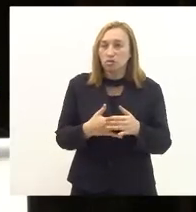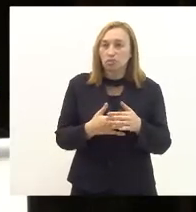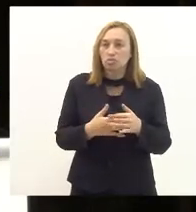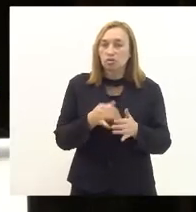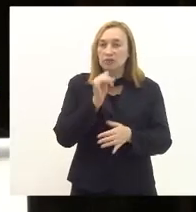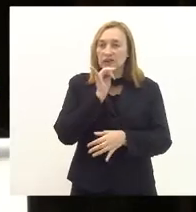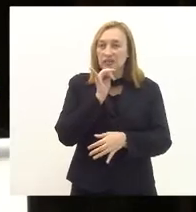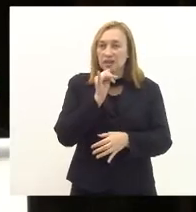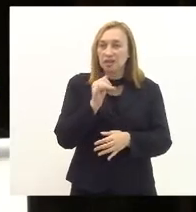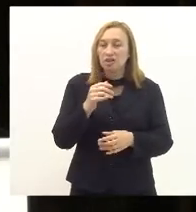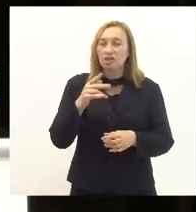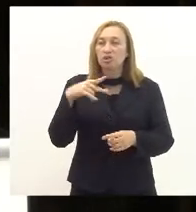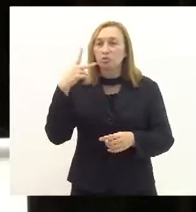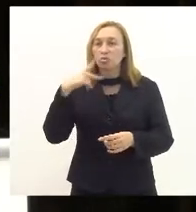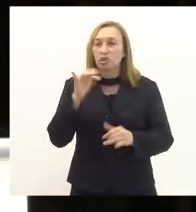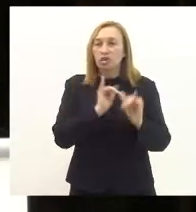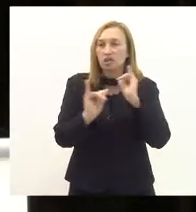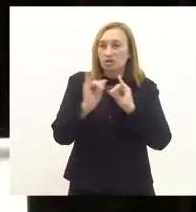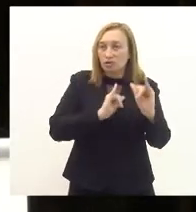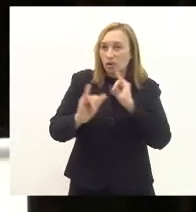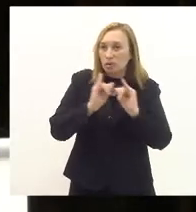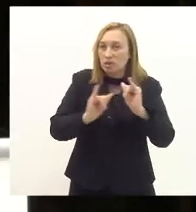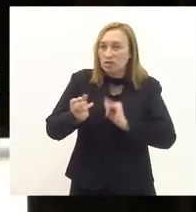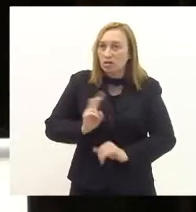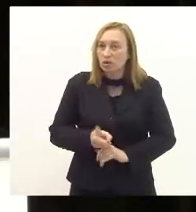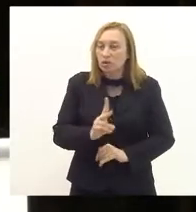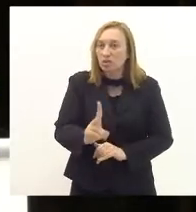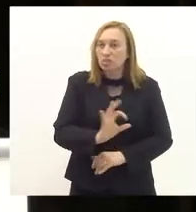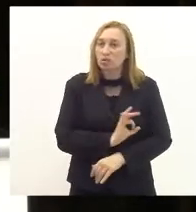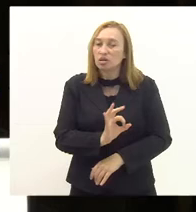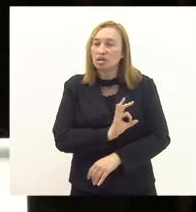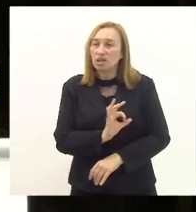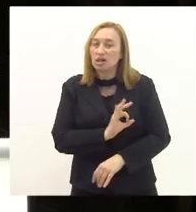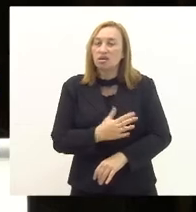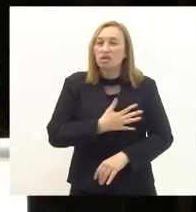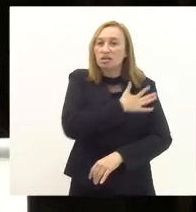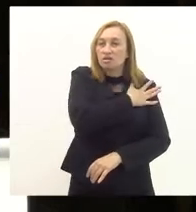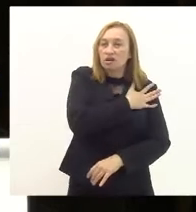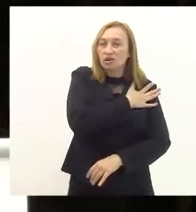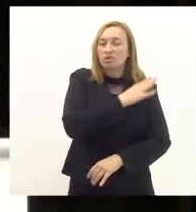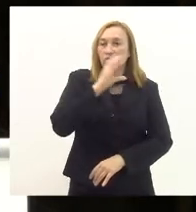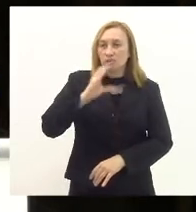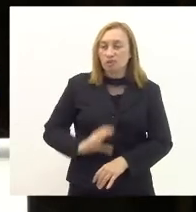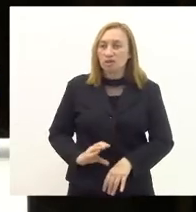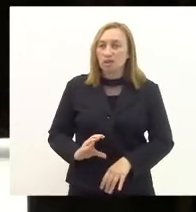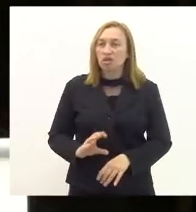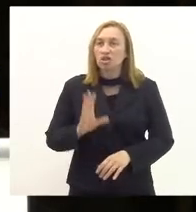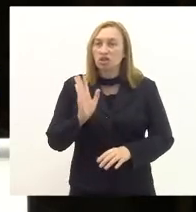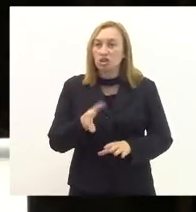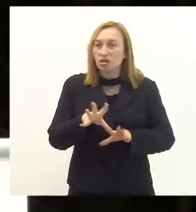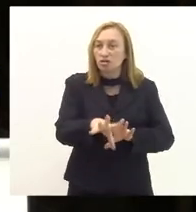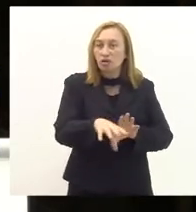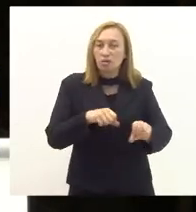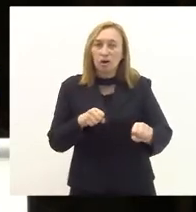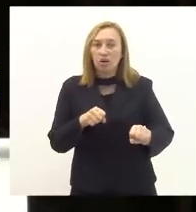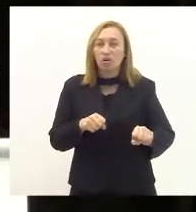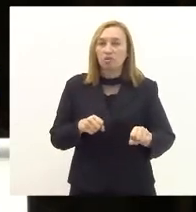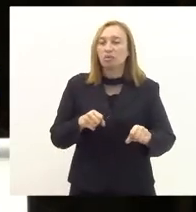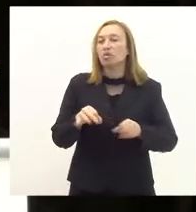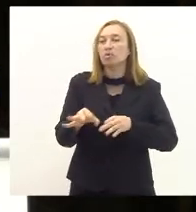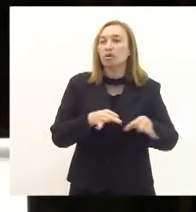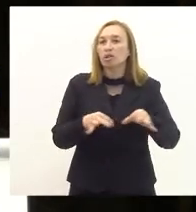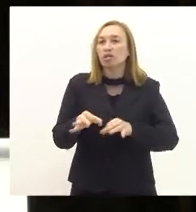de políticas de formação continuada de policiais civis e militares. Chegamos a formar, pelo programa Rio